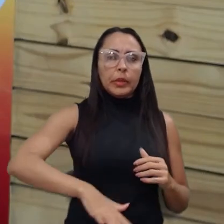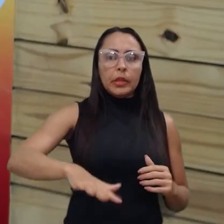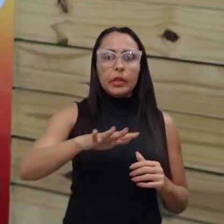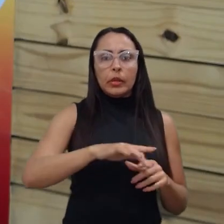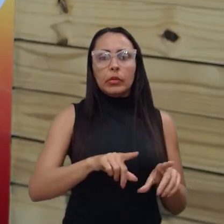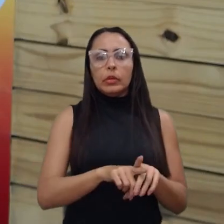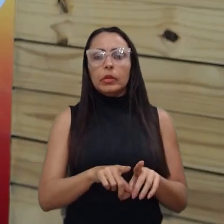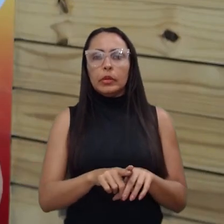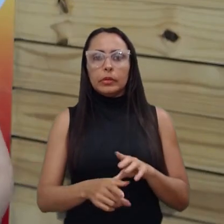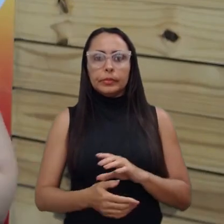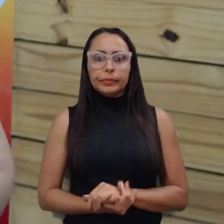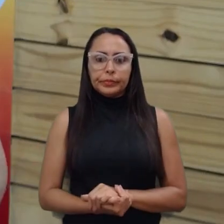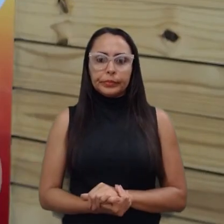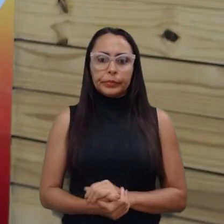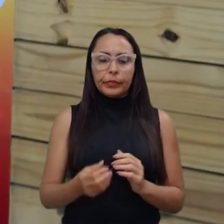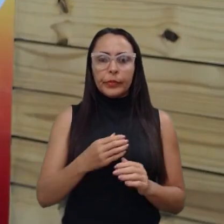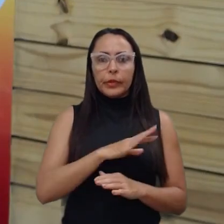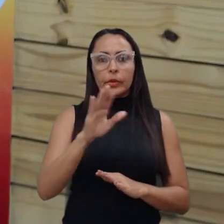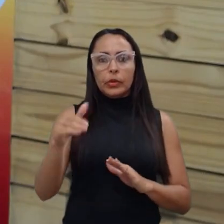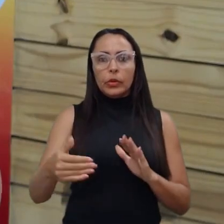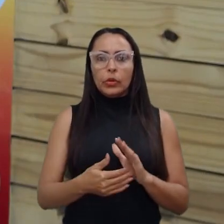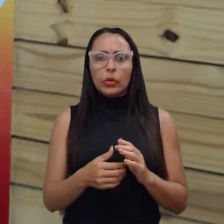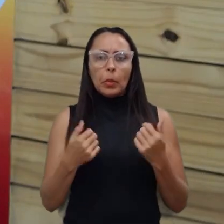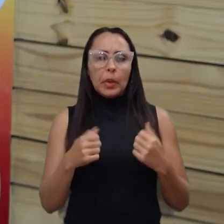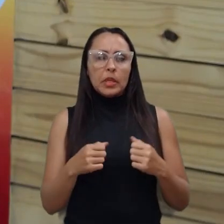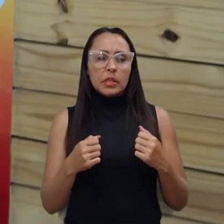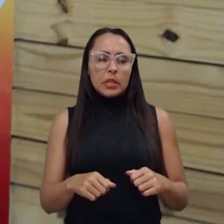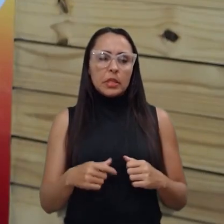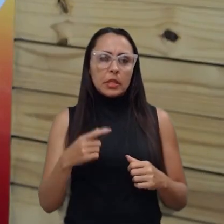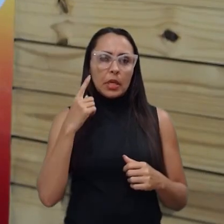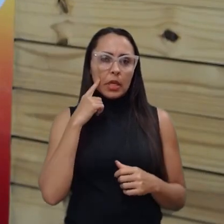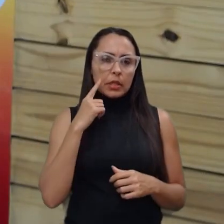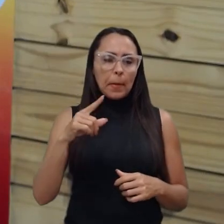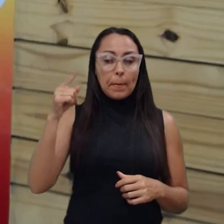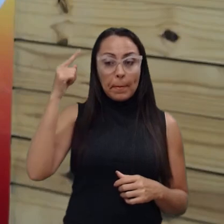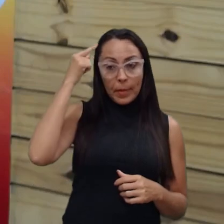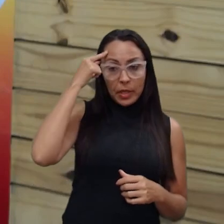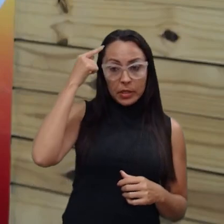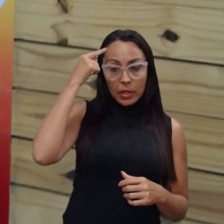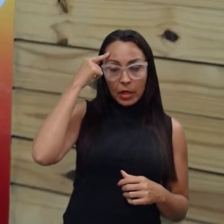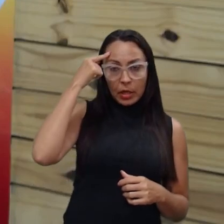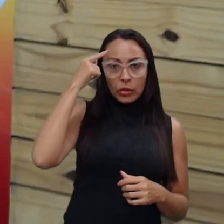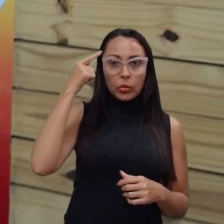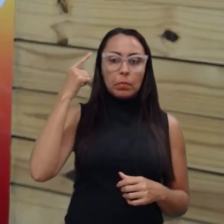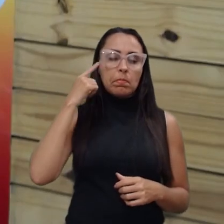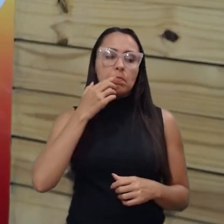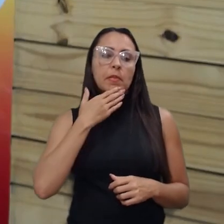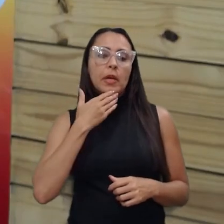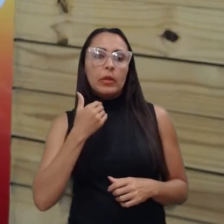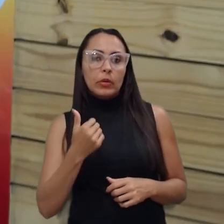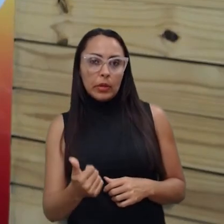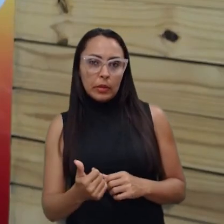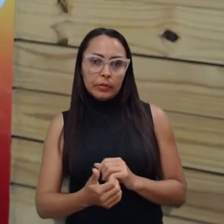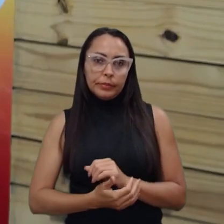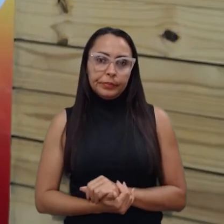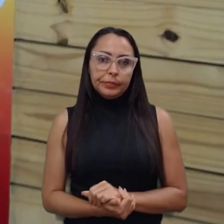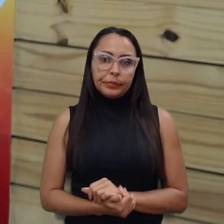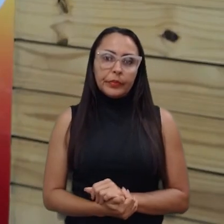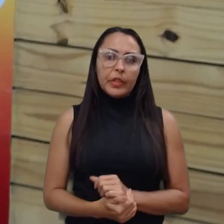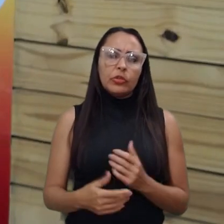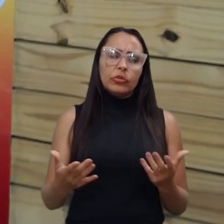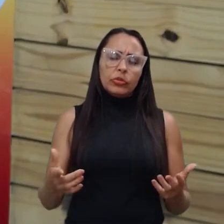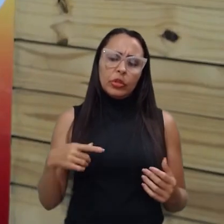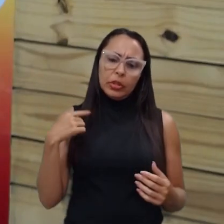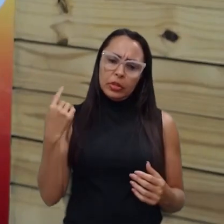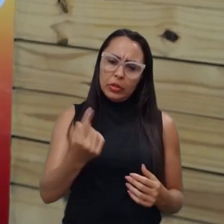coisa. Tudo precisa ser revisto, repensado, melhorado, para que a gente